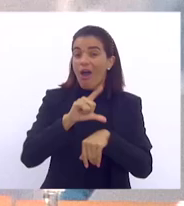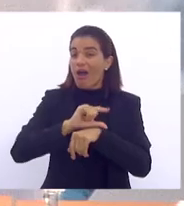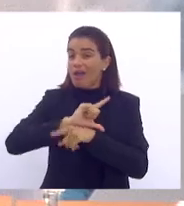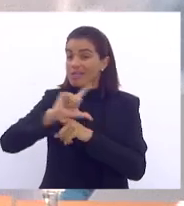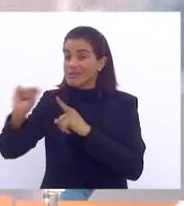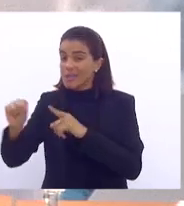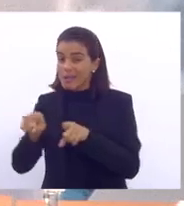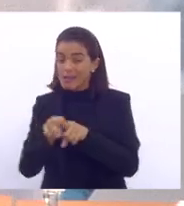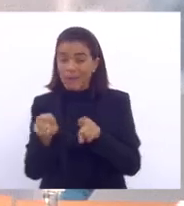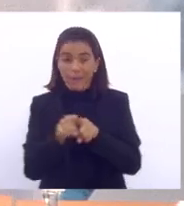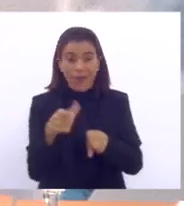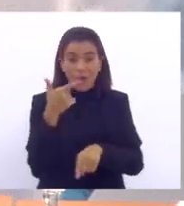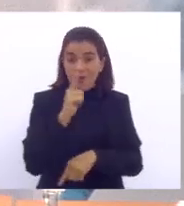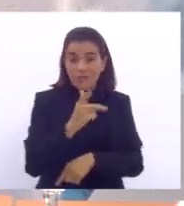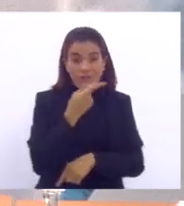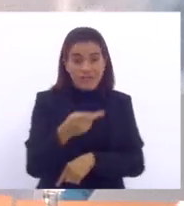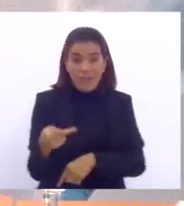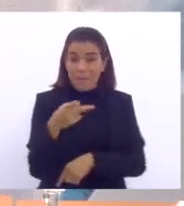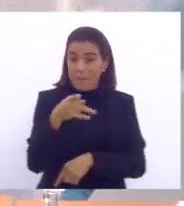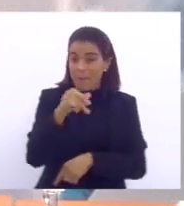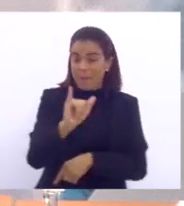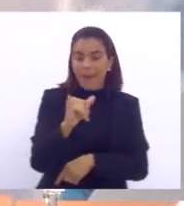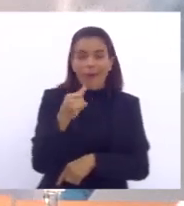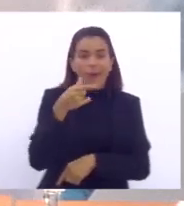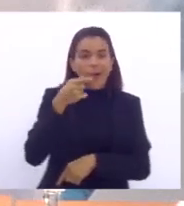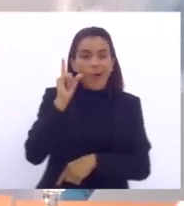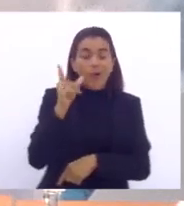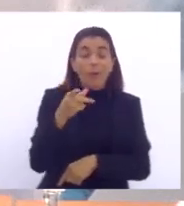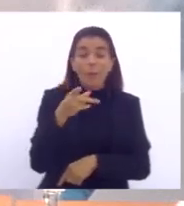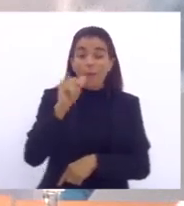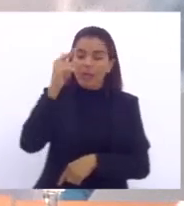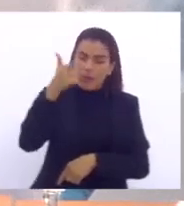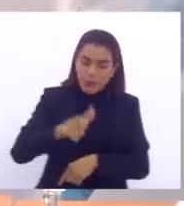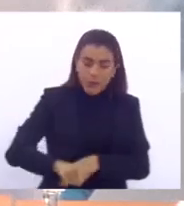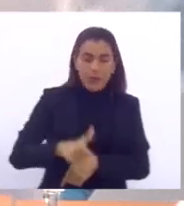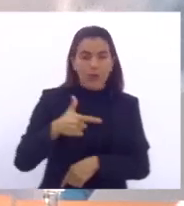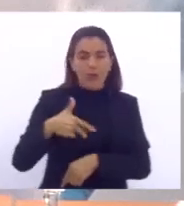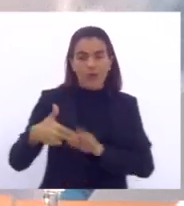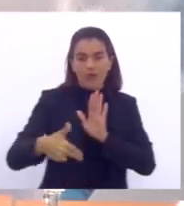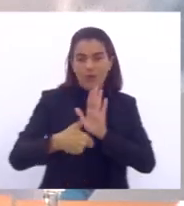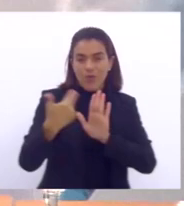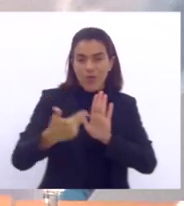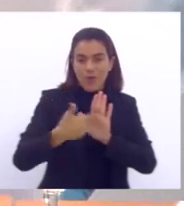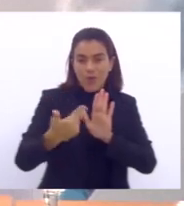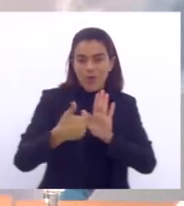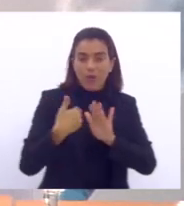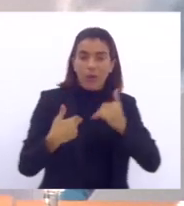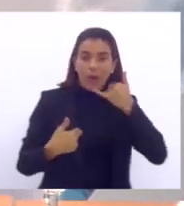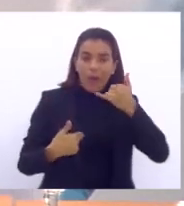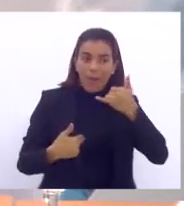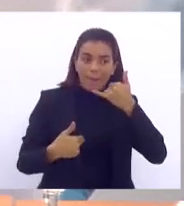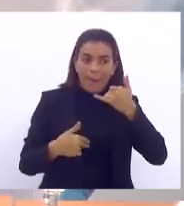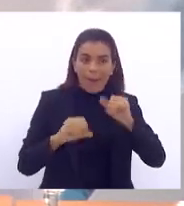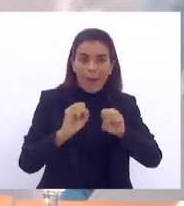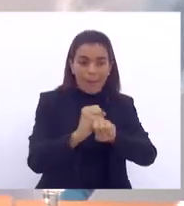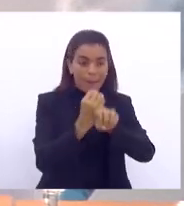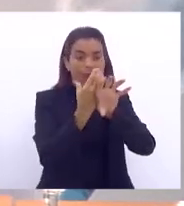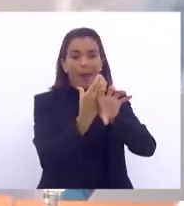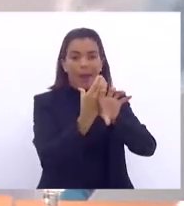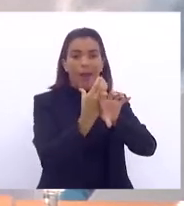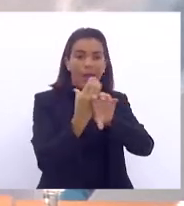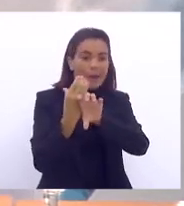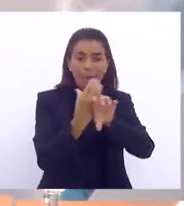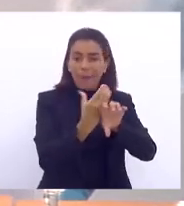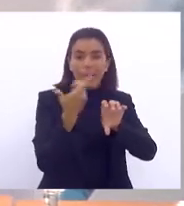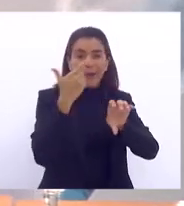eu não consigo visitar mais meu pai ontem por exemplo tava operando de novo e eu no telefone por vídeo não conseguia